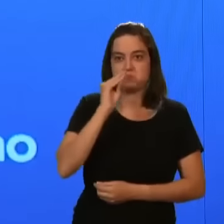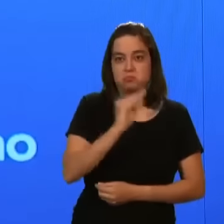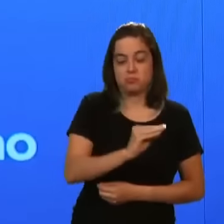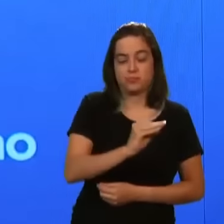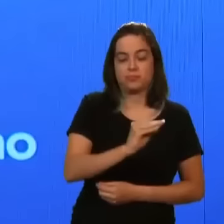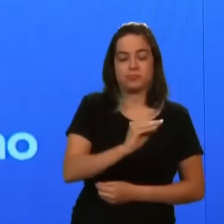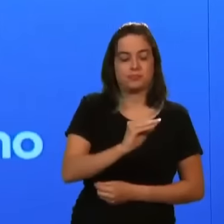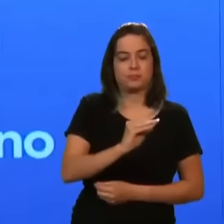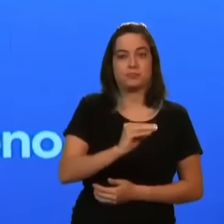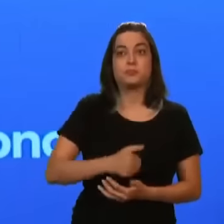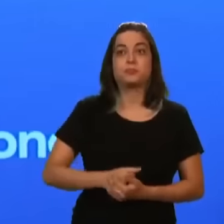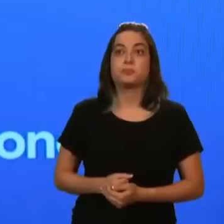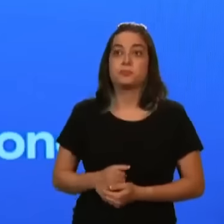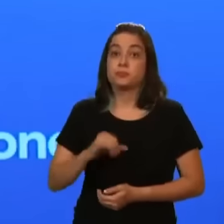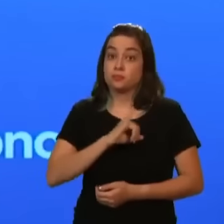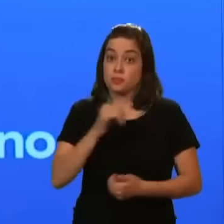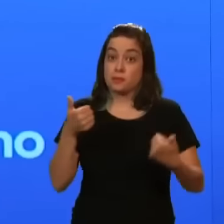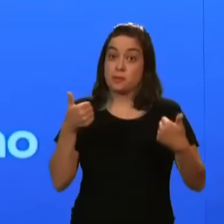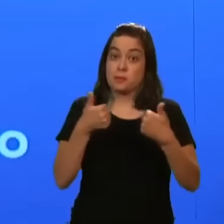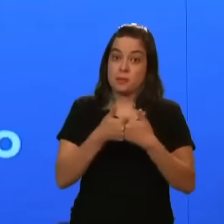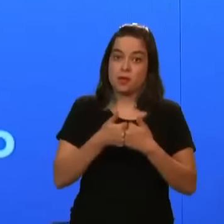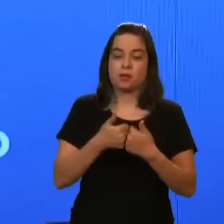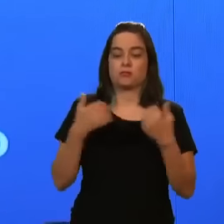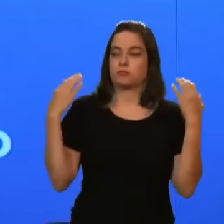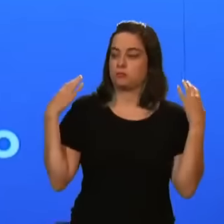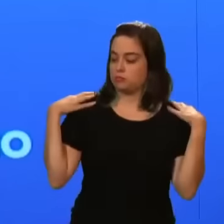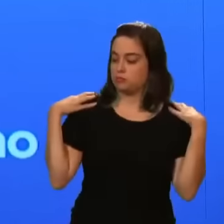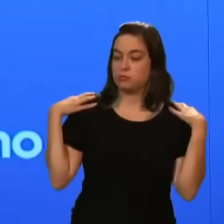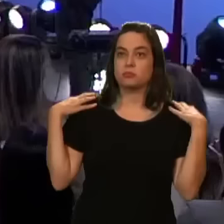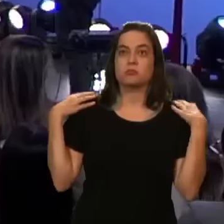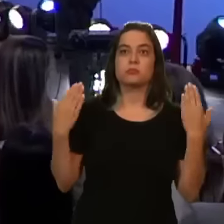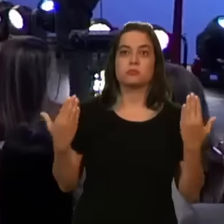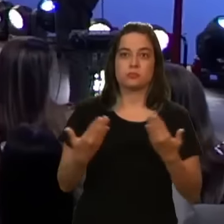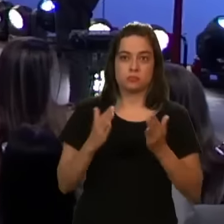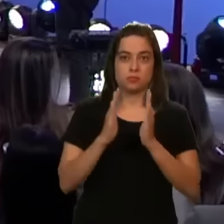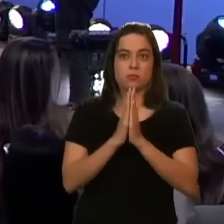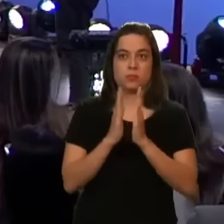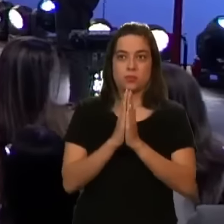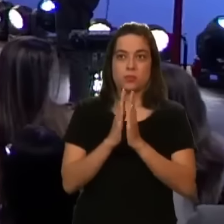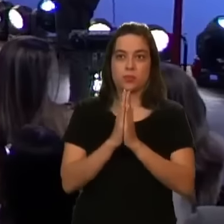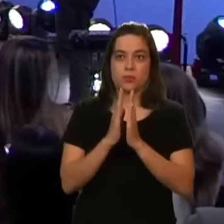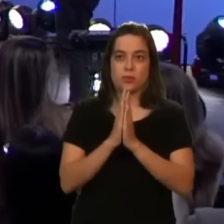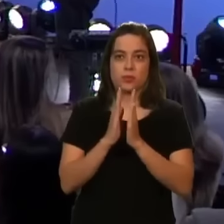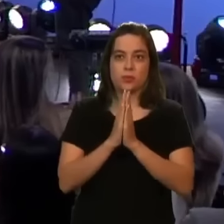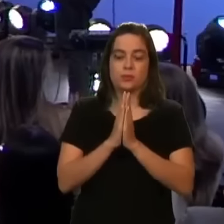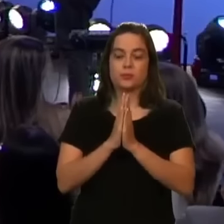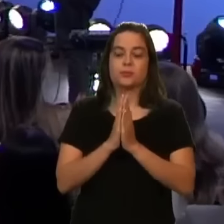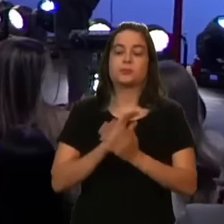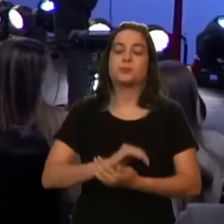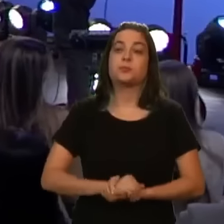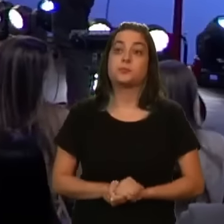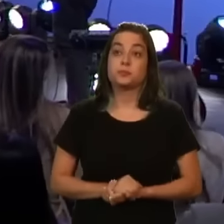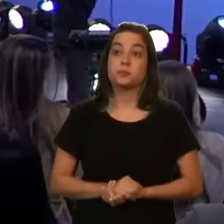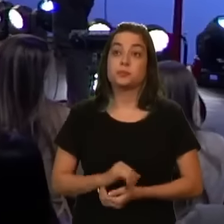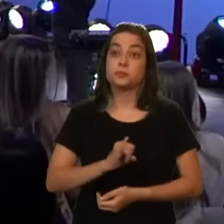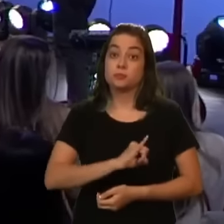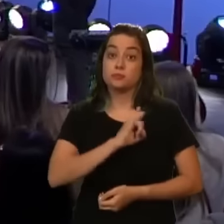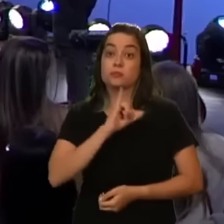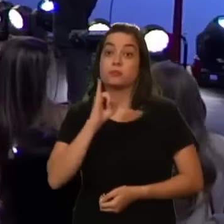sua mãe. Quem estiver perto, coloca a mão no ombro dessa irmã, podem começar a orar por elas. Se você